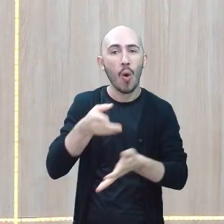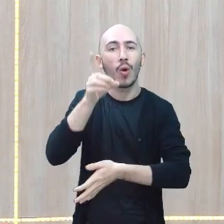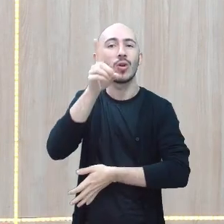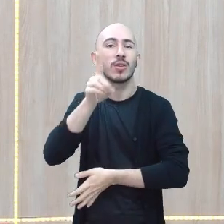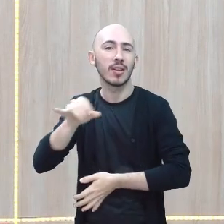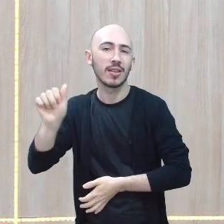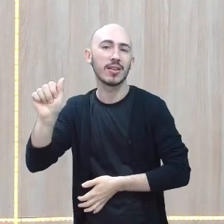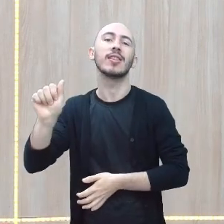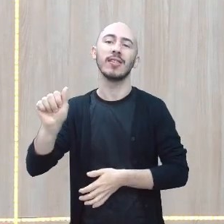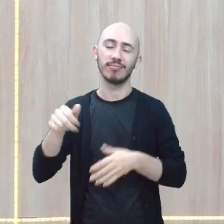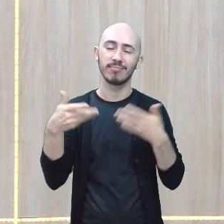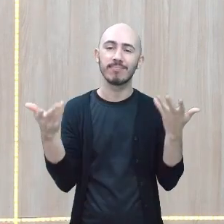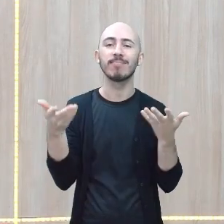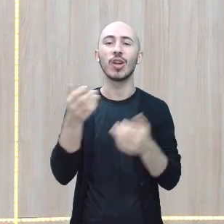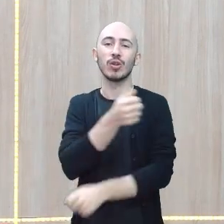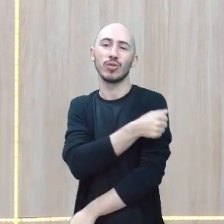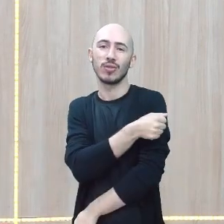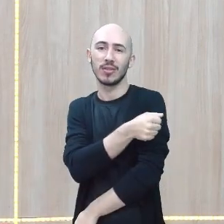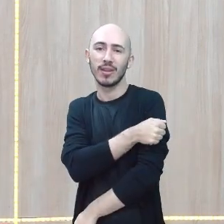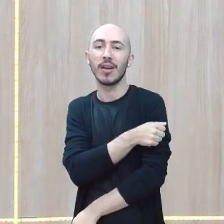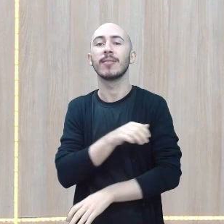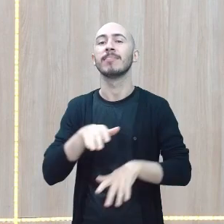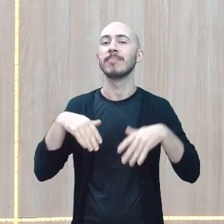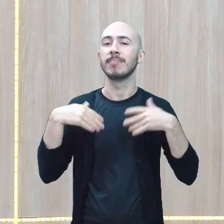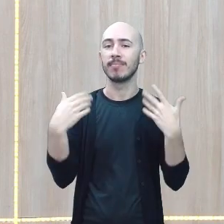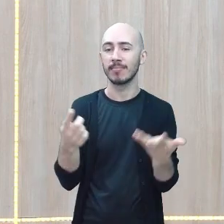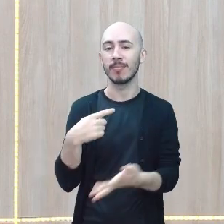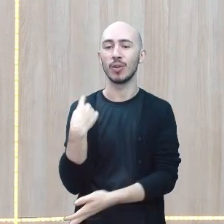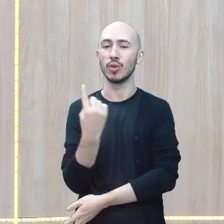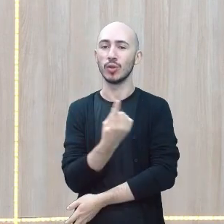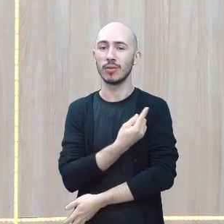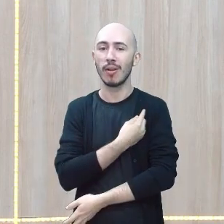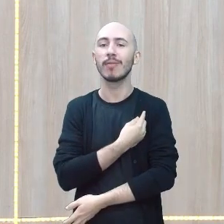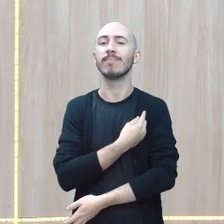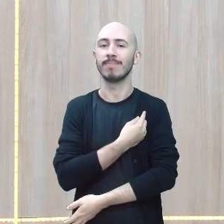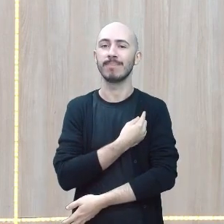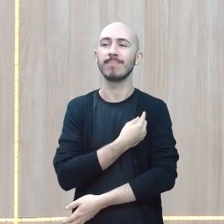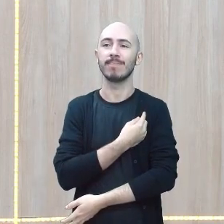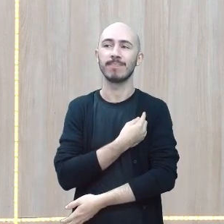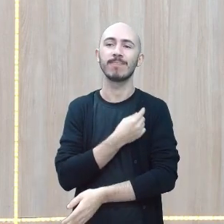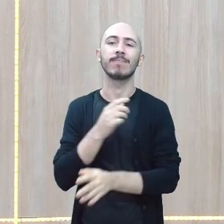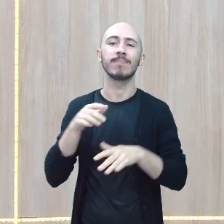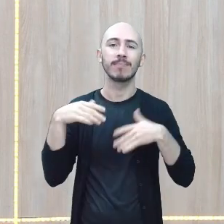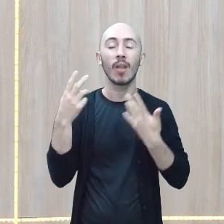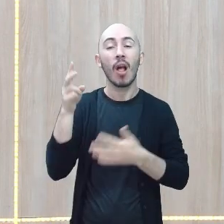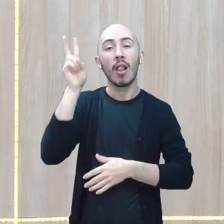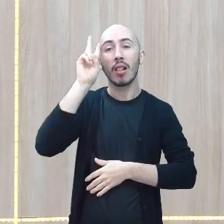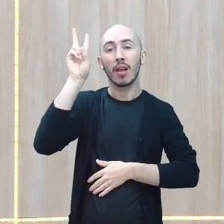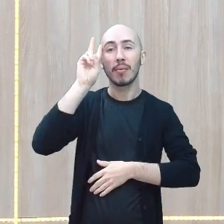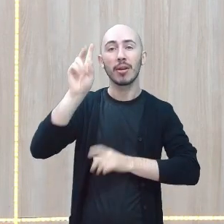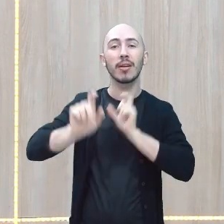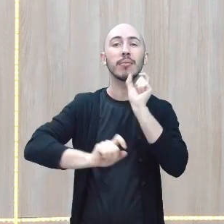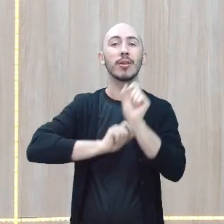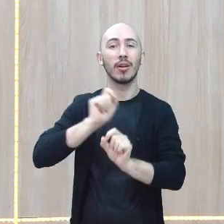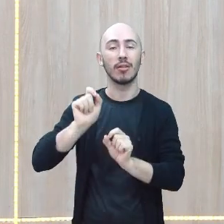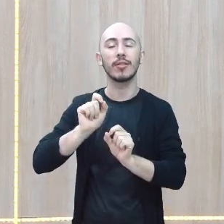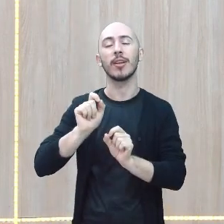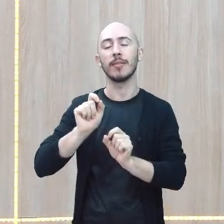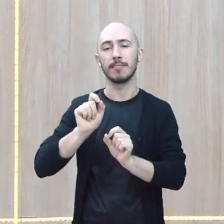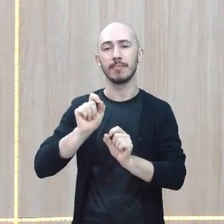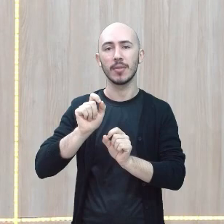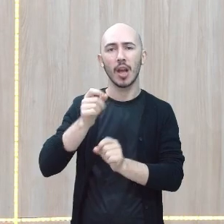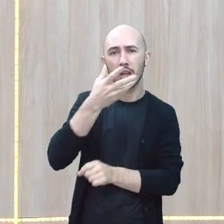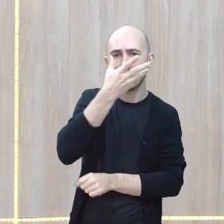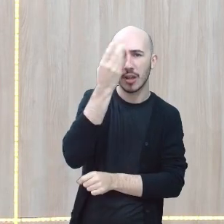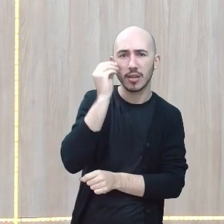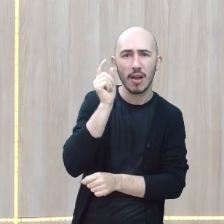Estudante é uma data onde nós dedicamos a nos lembrar, não que a gente esqueça de vocês, até